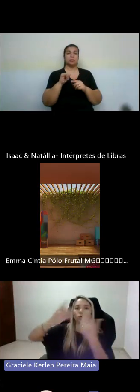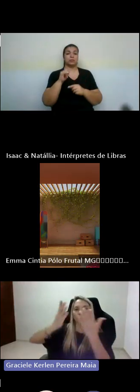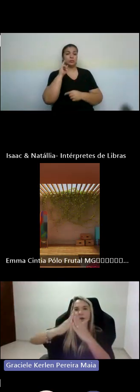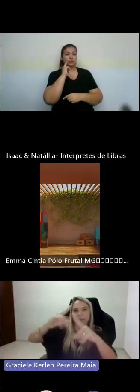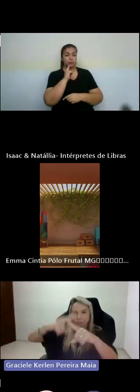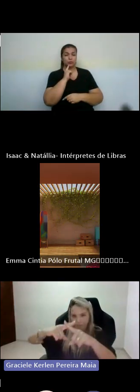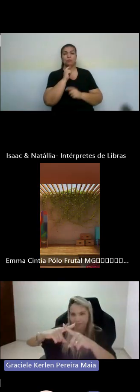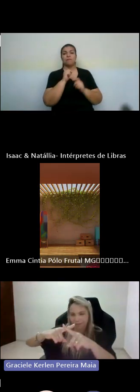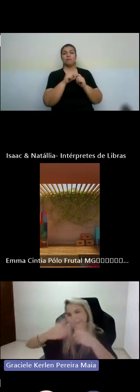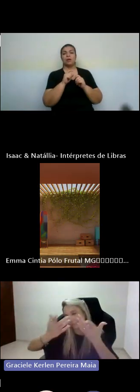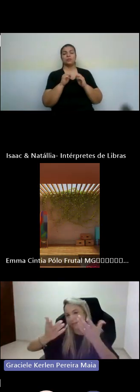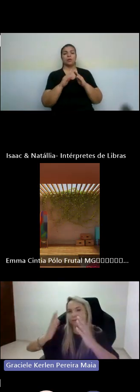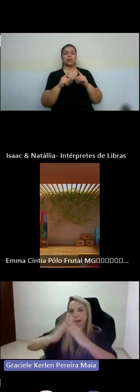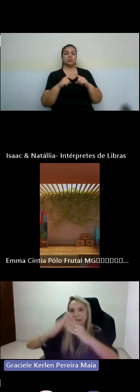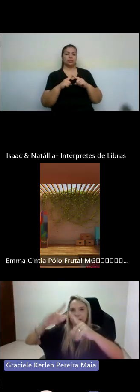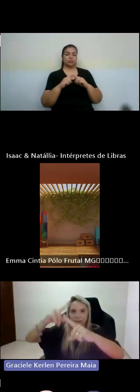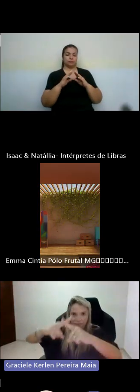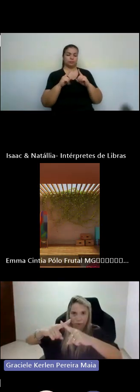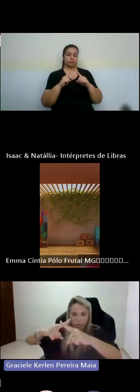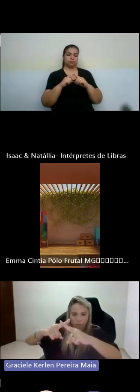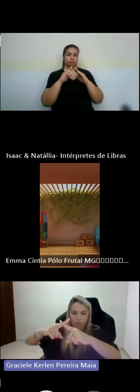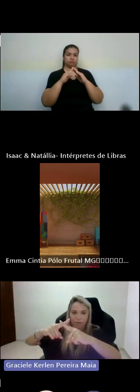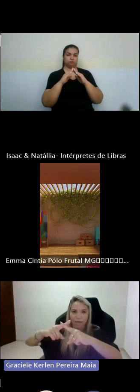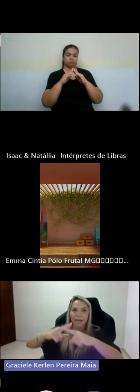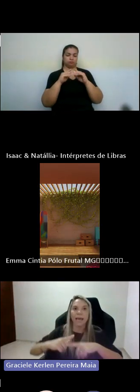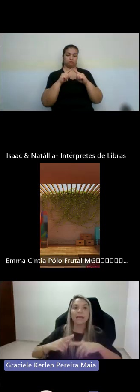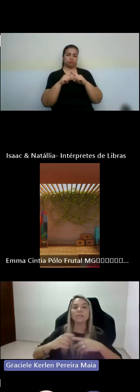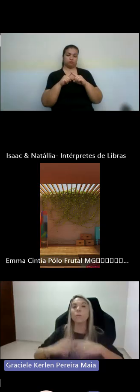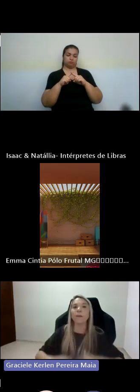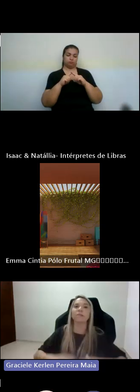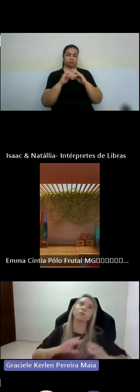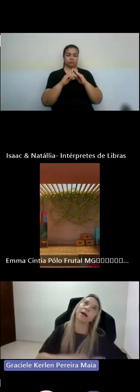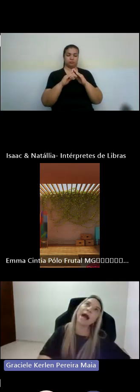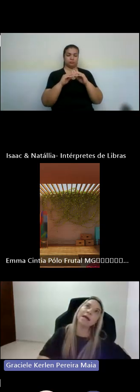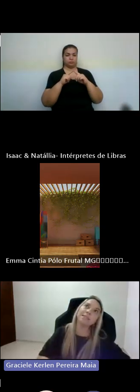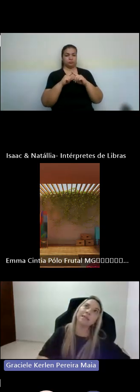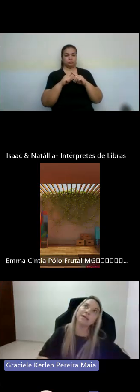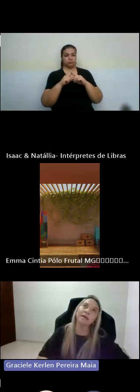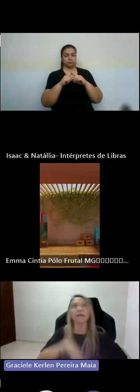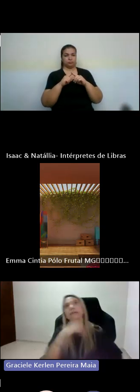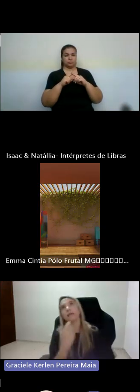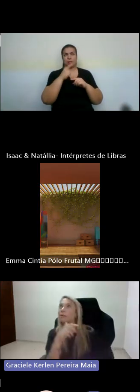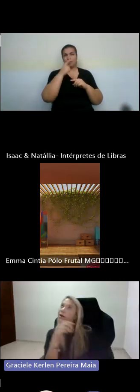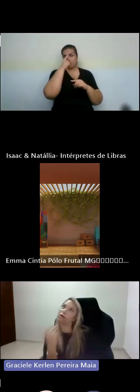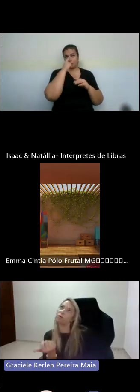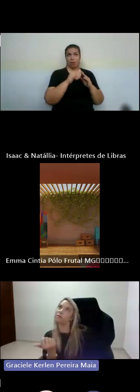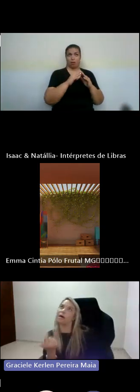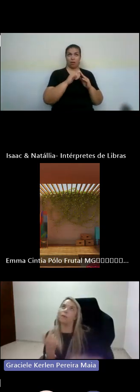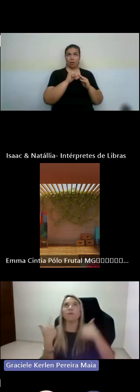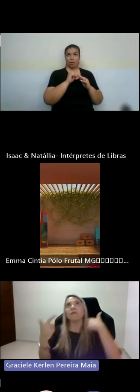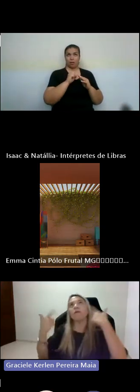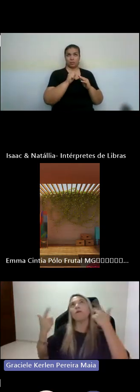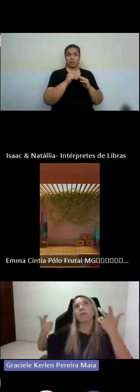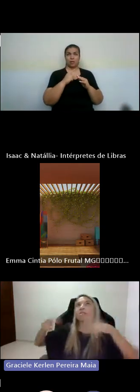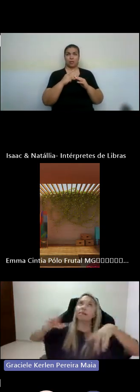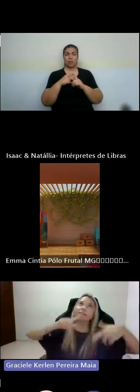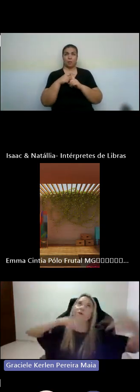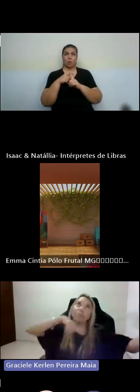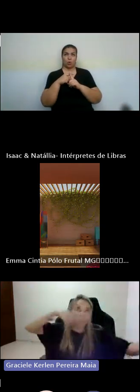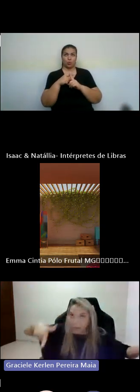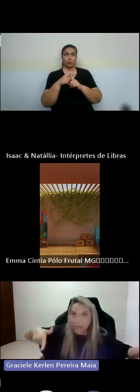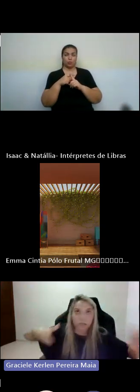casa cruz ou casa X, né? Casa da cruz. Eles não pensam, casa que tem uma cruz,